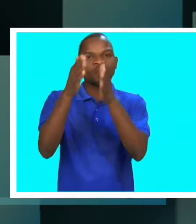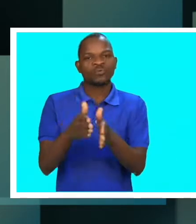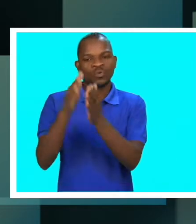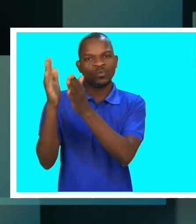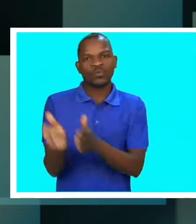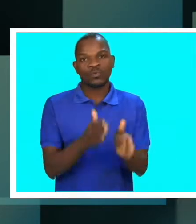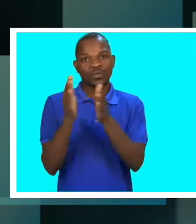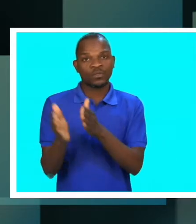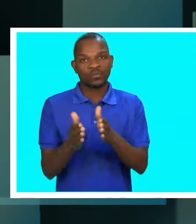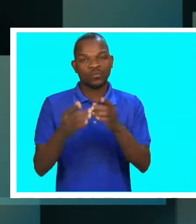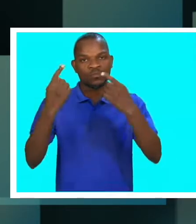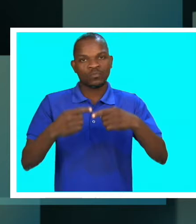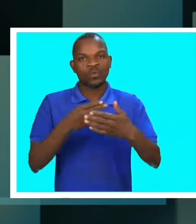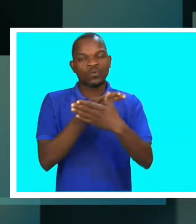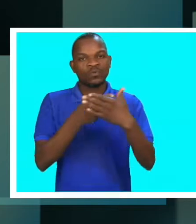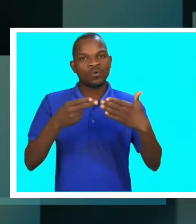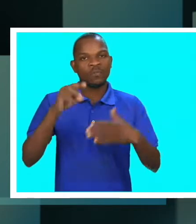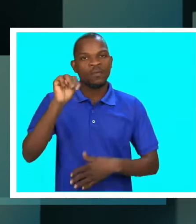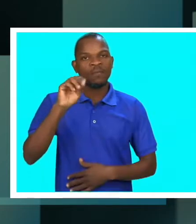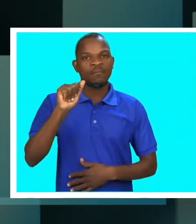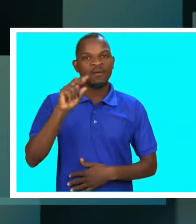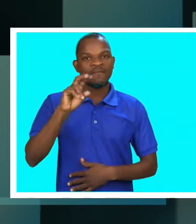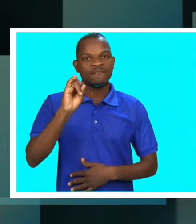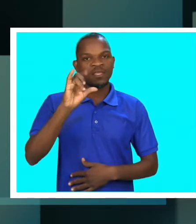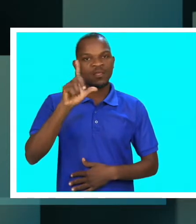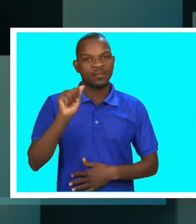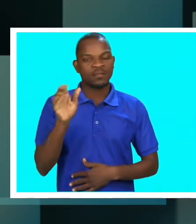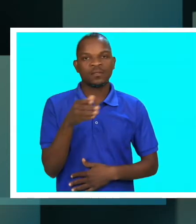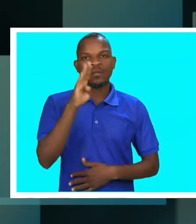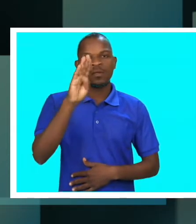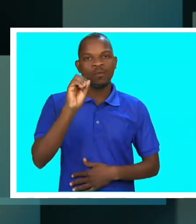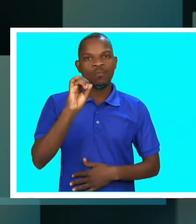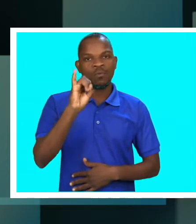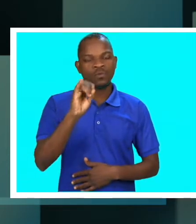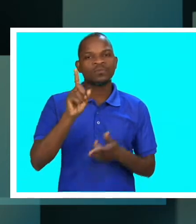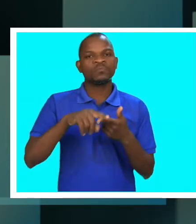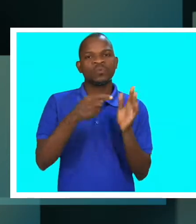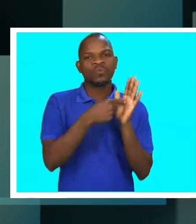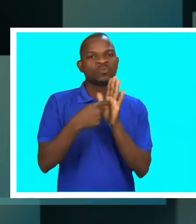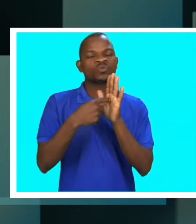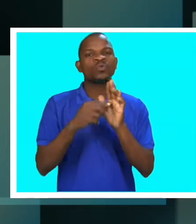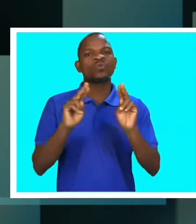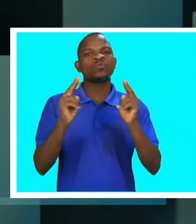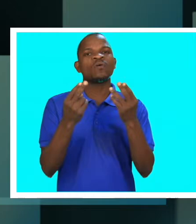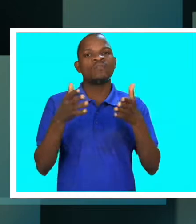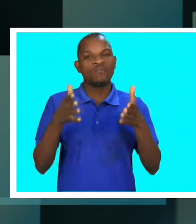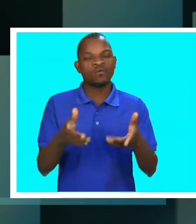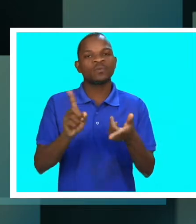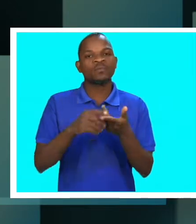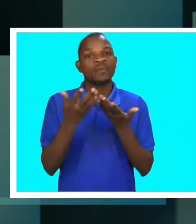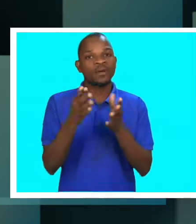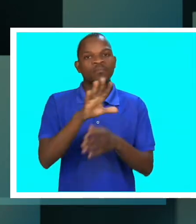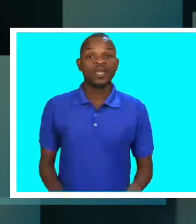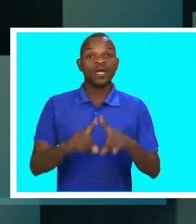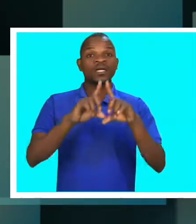organização, uma Vila Boy, por ter feito este tipo de organização. Deu outro ênfase ao futebol. Eu penso que estamos